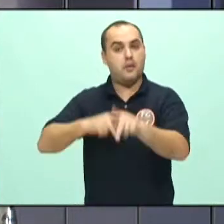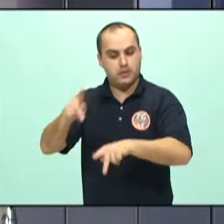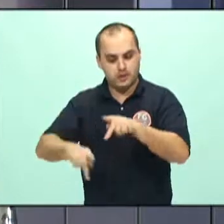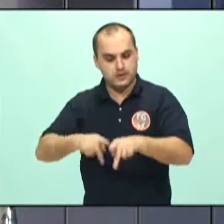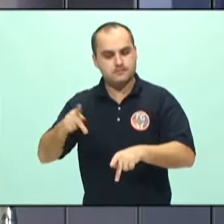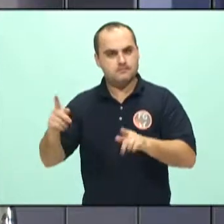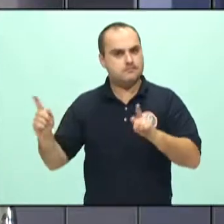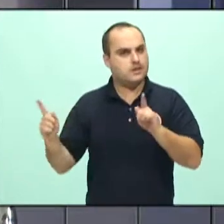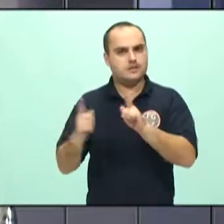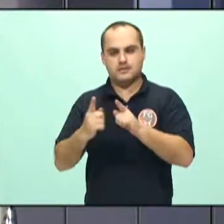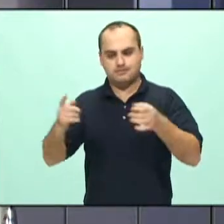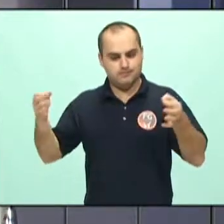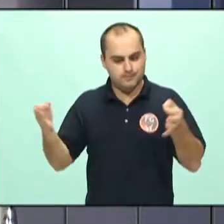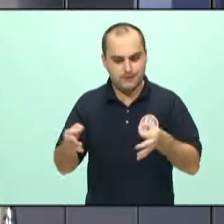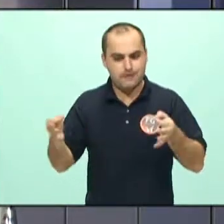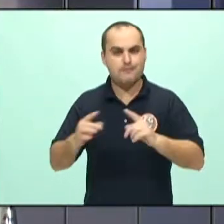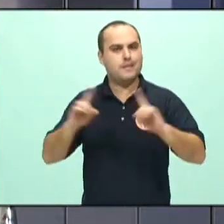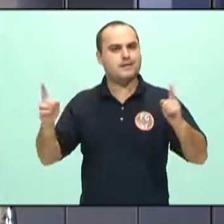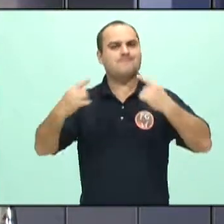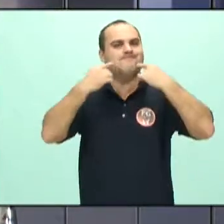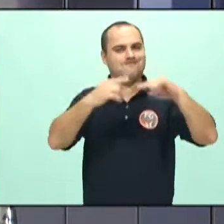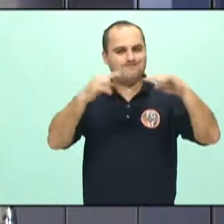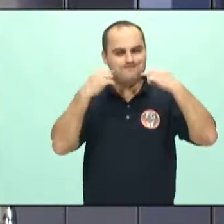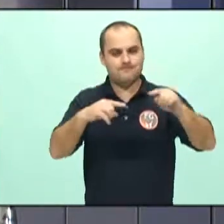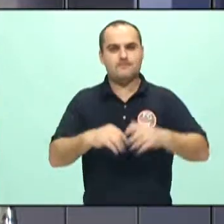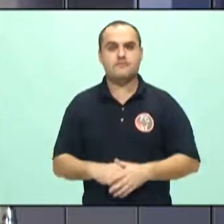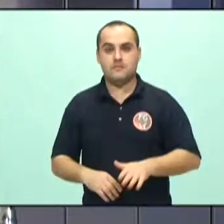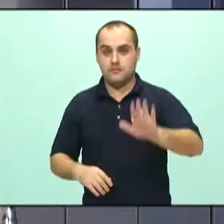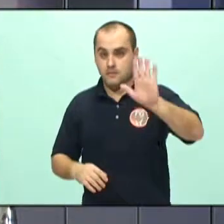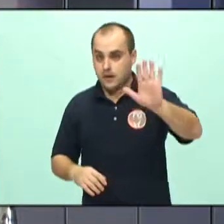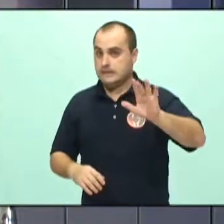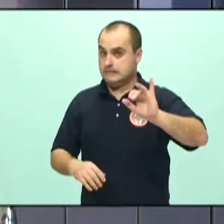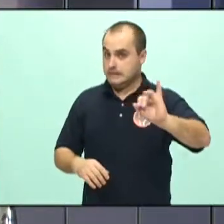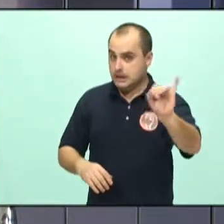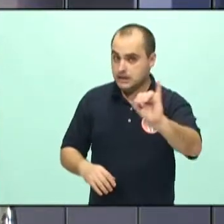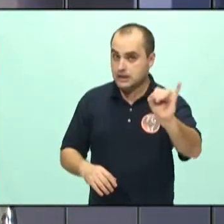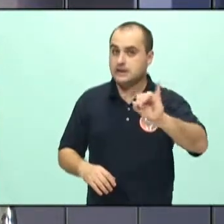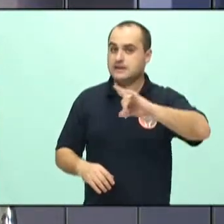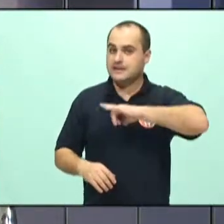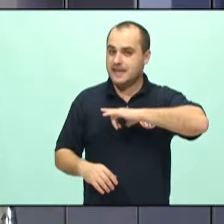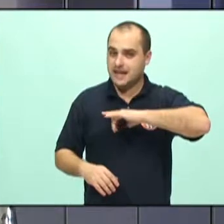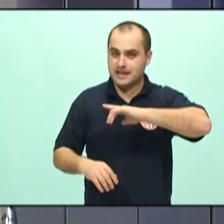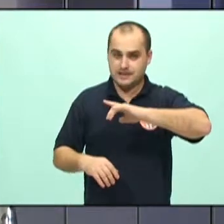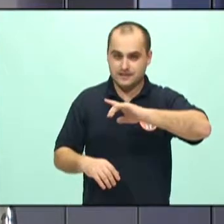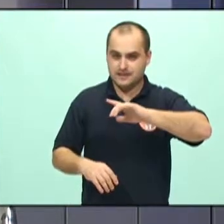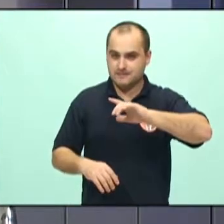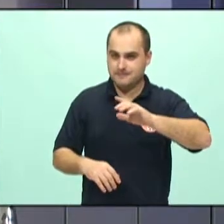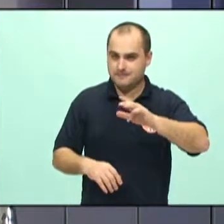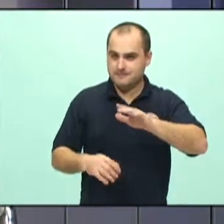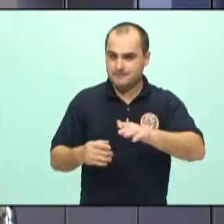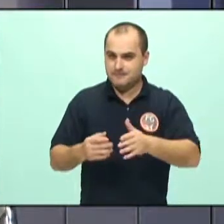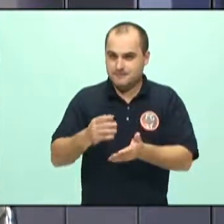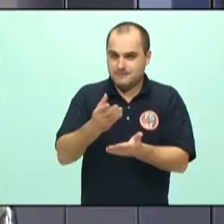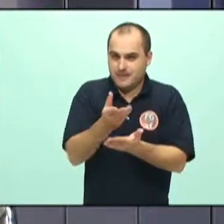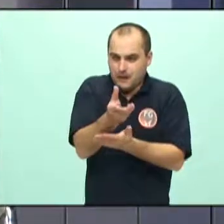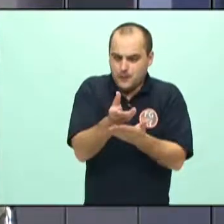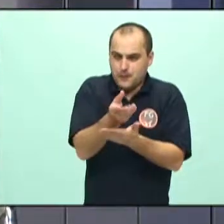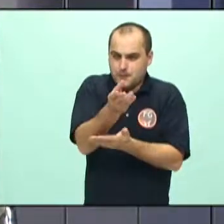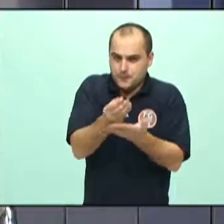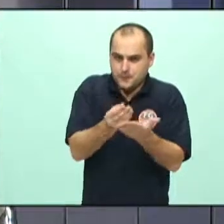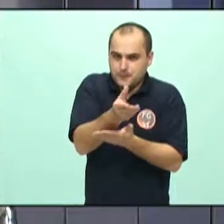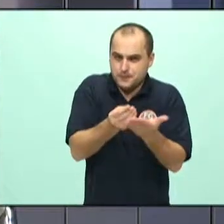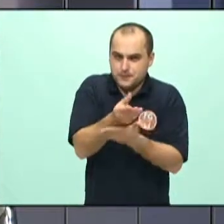bem, mas a reclamação é muito grande. Hoje, infelizmente, Itajaí sendo um município um dos municípios que mais arrecada no sul do país,